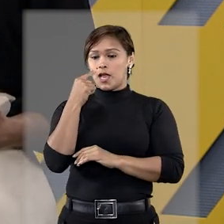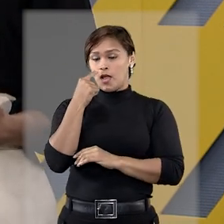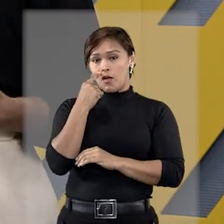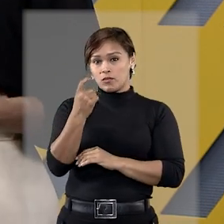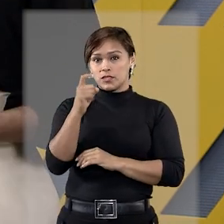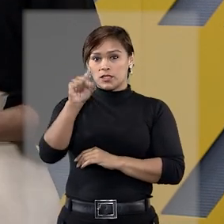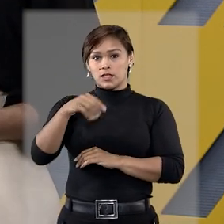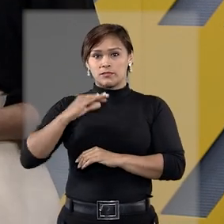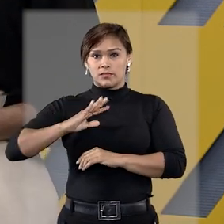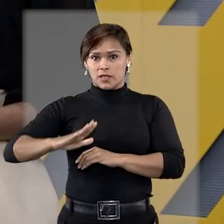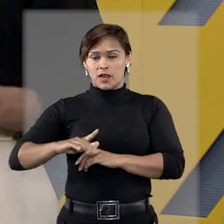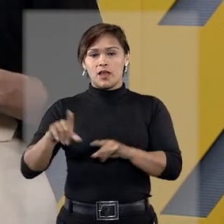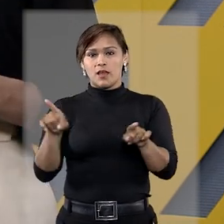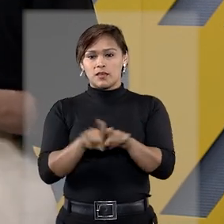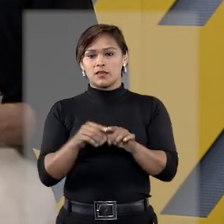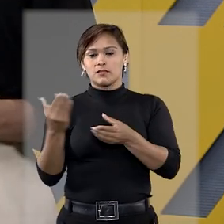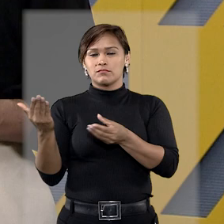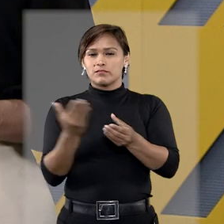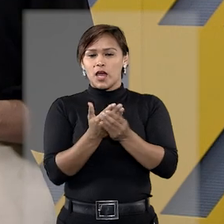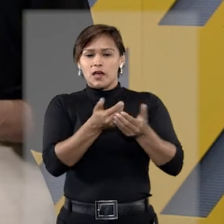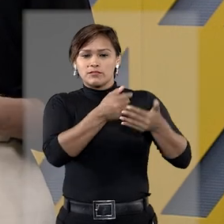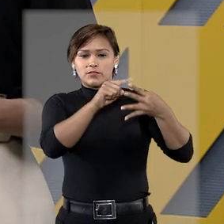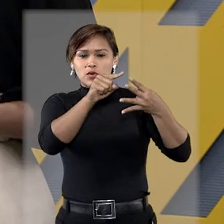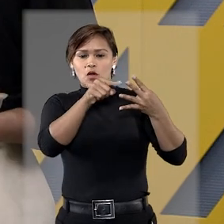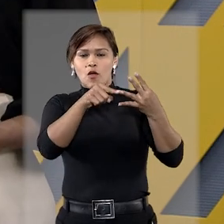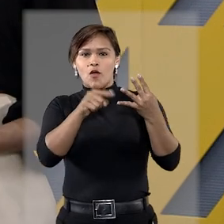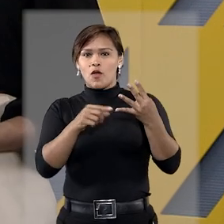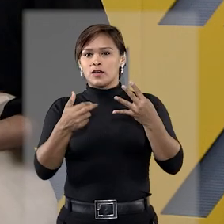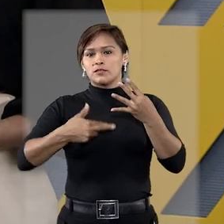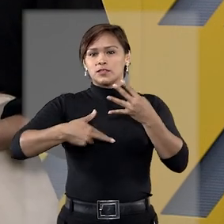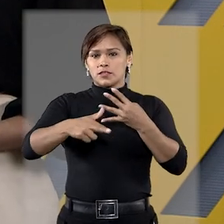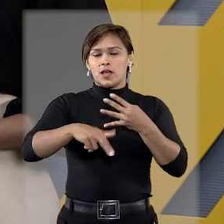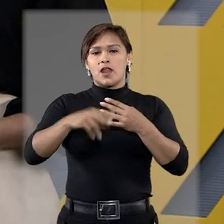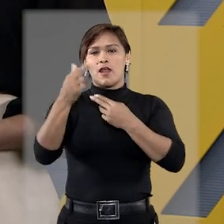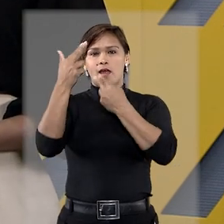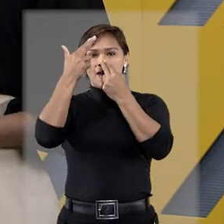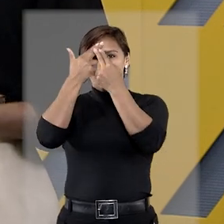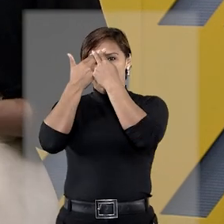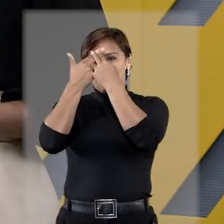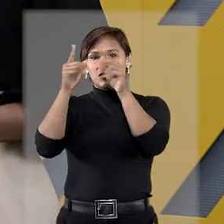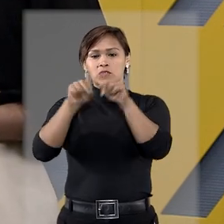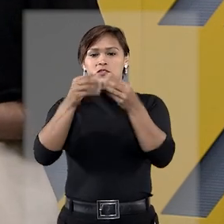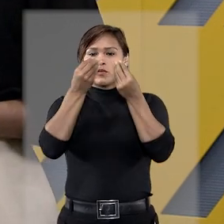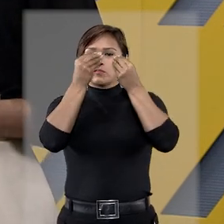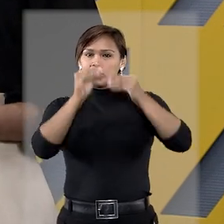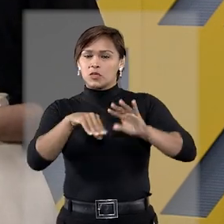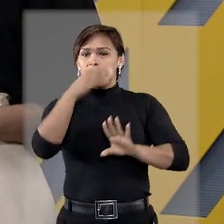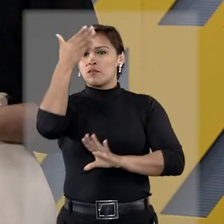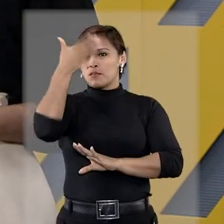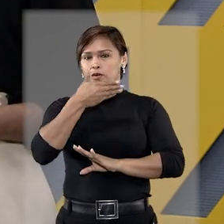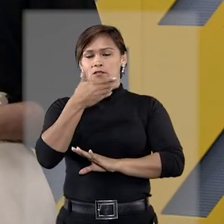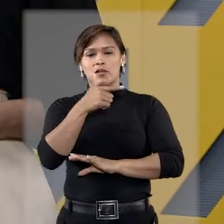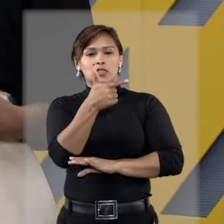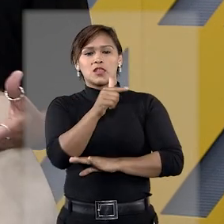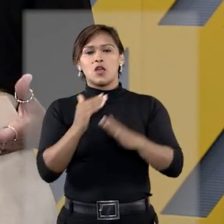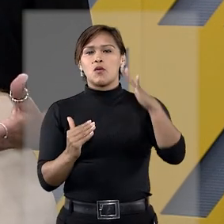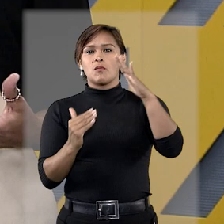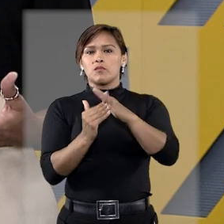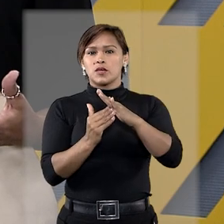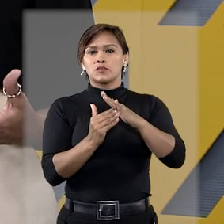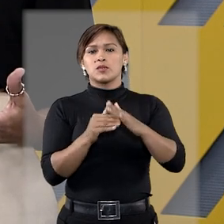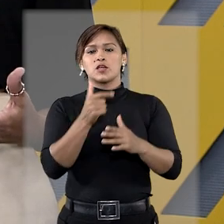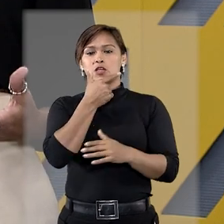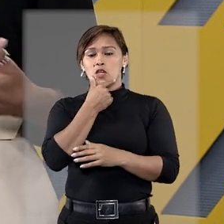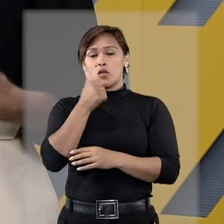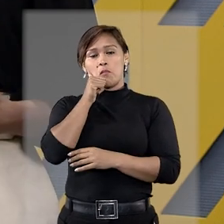aos interesses dos filhos, e se dessas ações ou omissões decorrem traumas ou prejuízos comprovados, não há